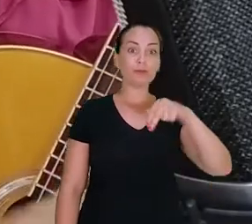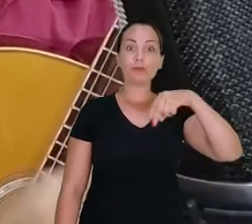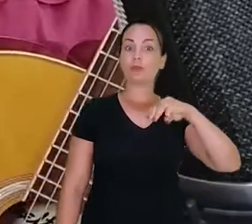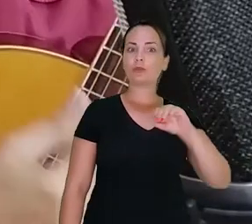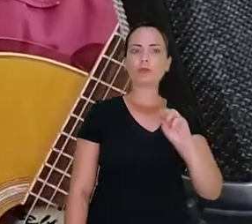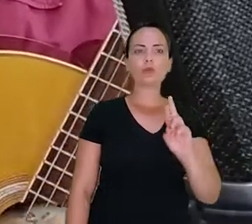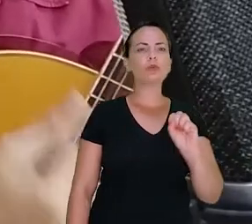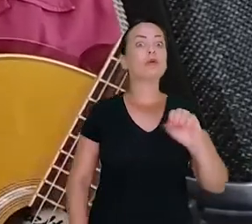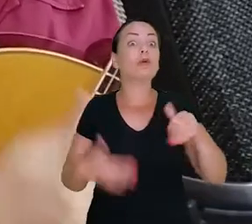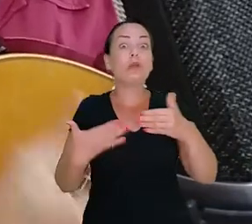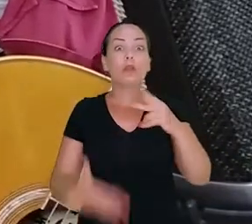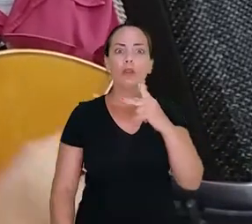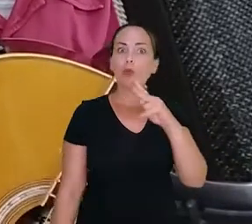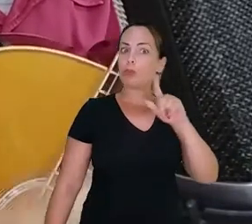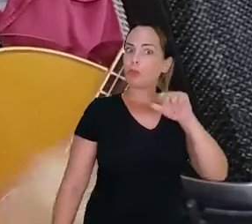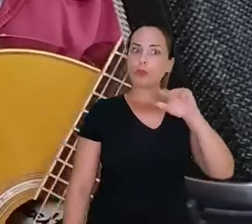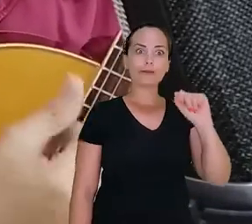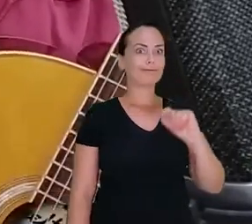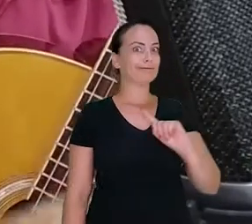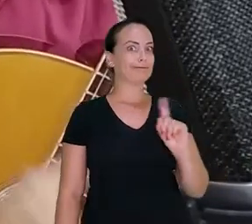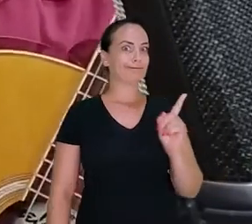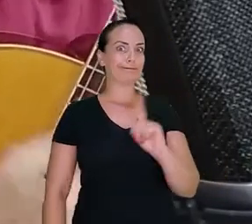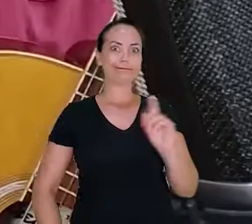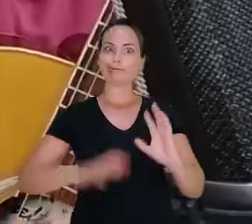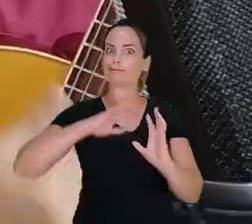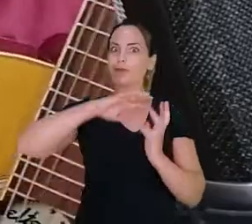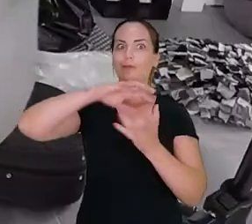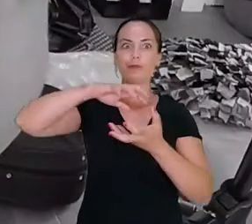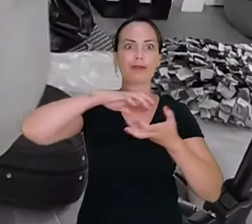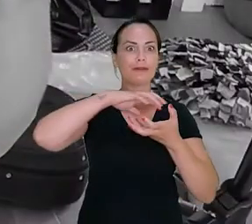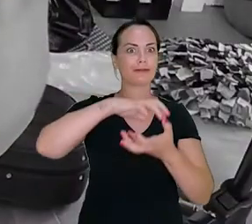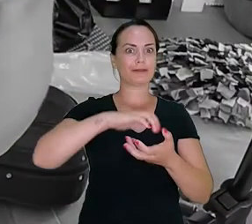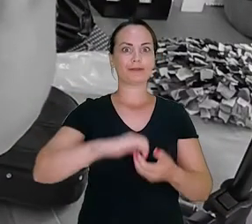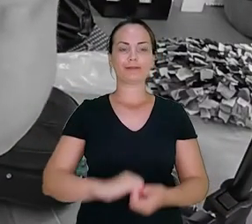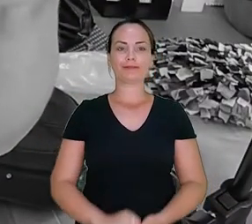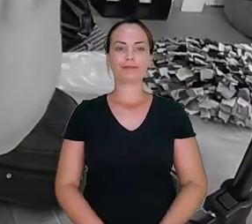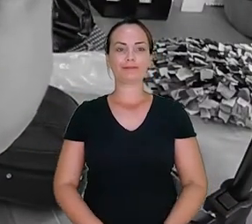planeta não. Mas o Plutão? É um planeta não.